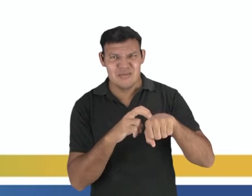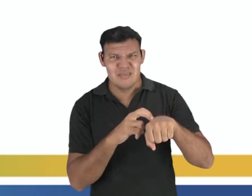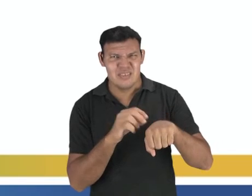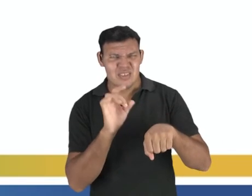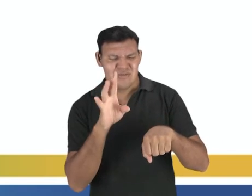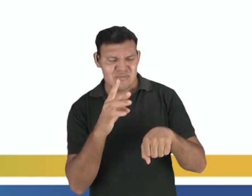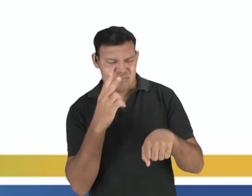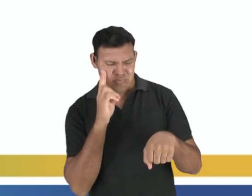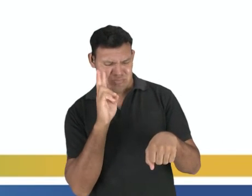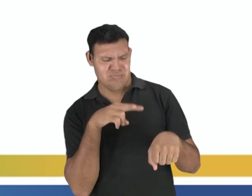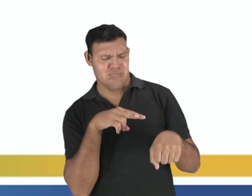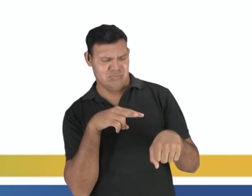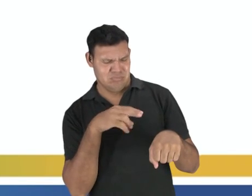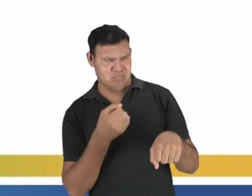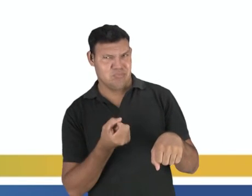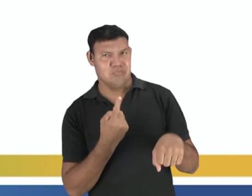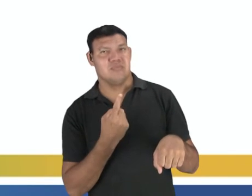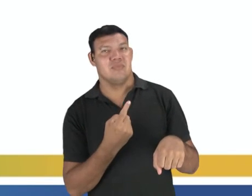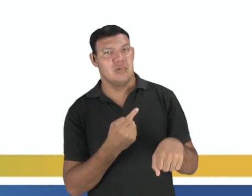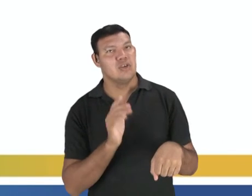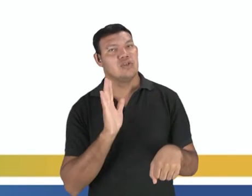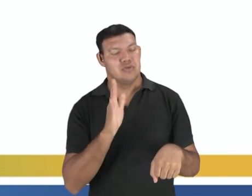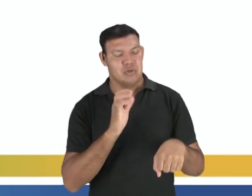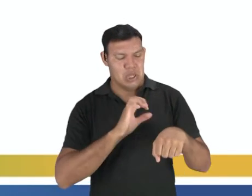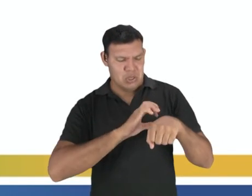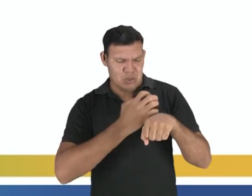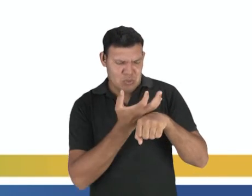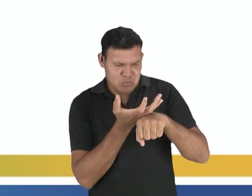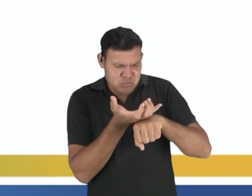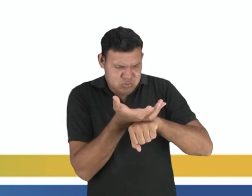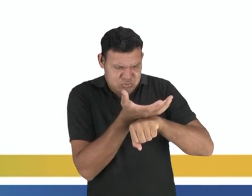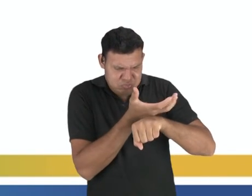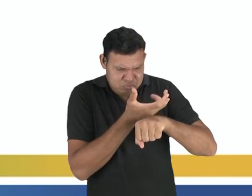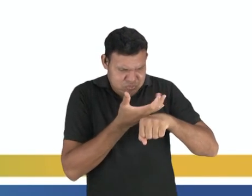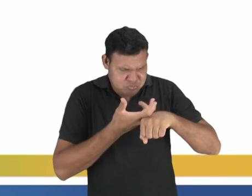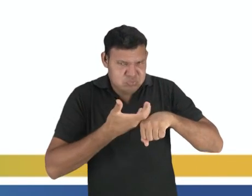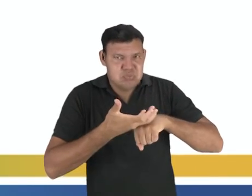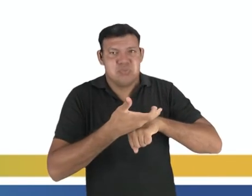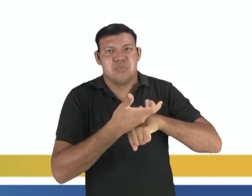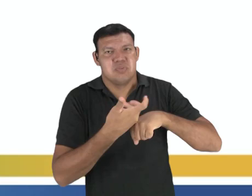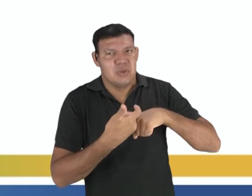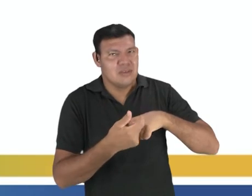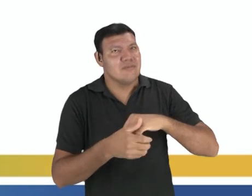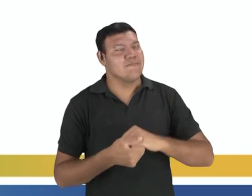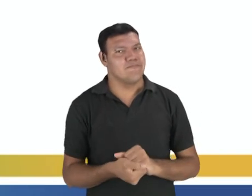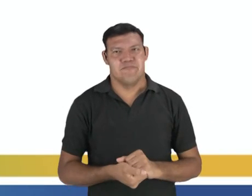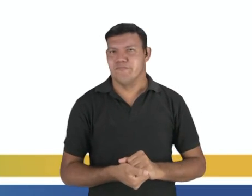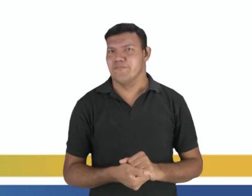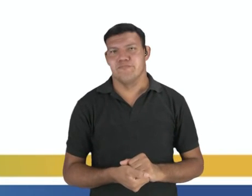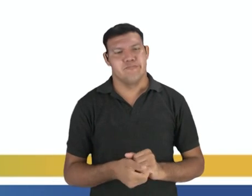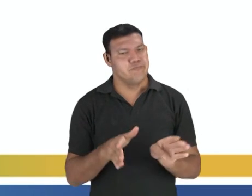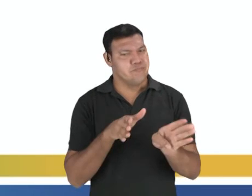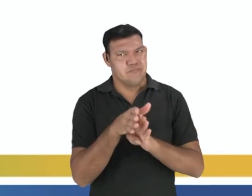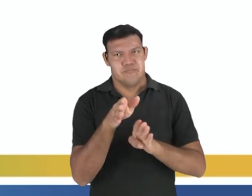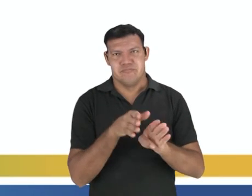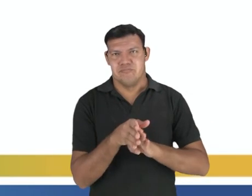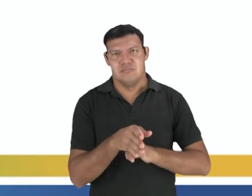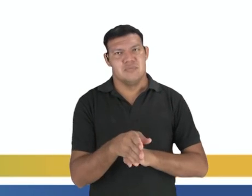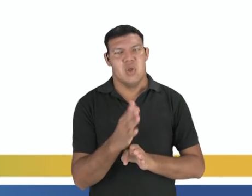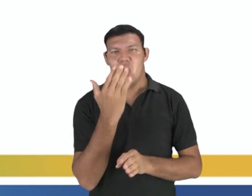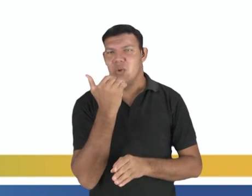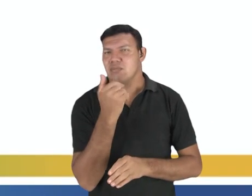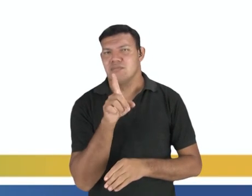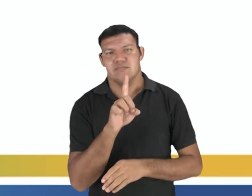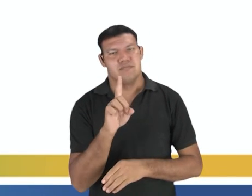forma aparente, mas significa que ele já conseguiu se espalhar por toda aquela fatia de pão e não é recomendado, então, que você se